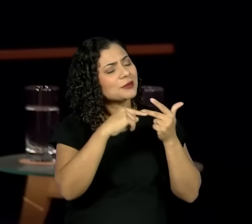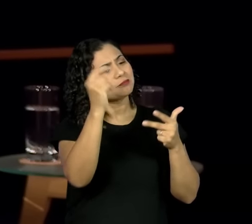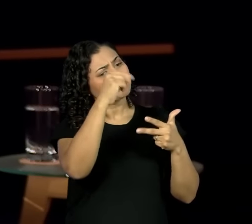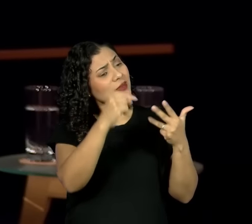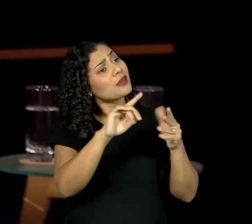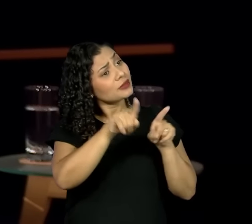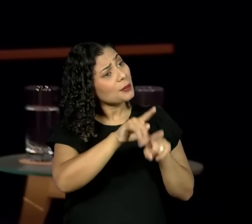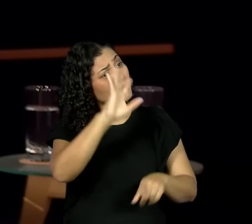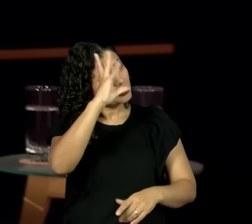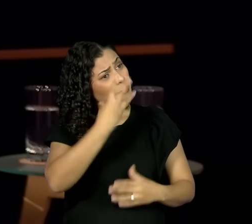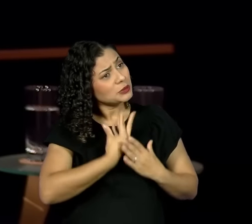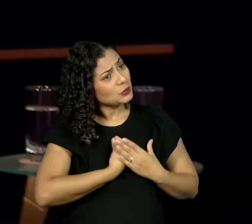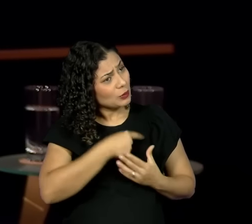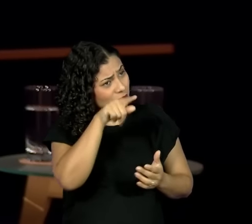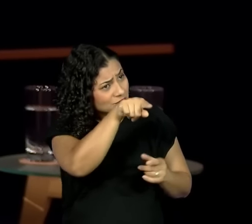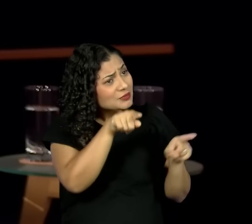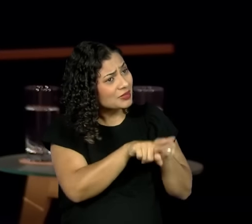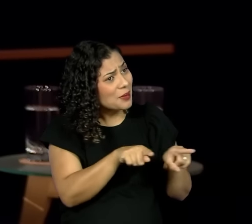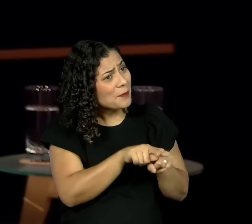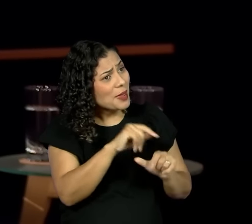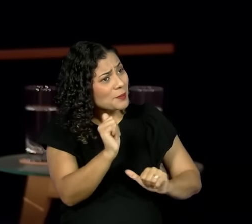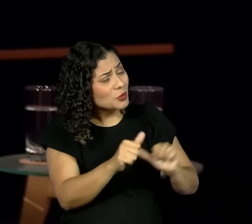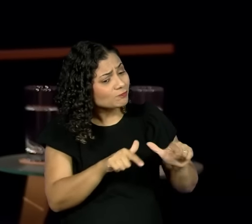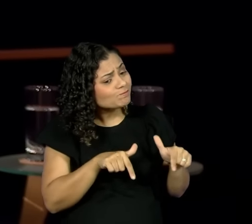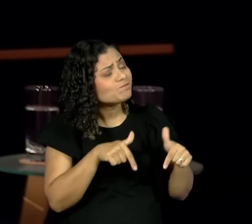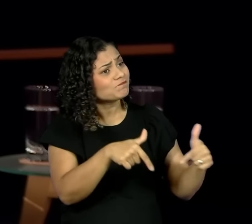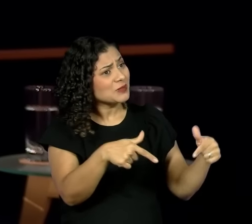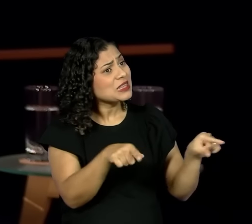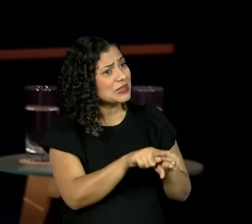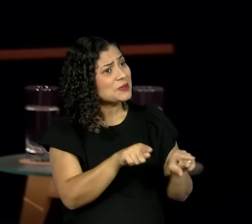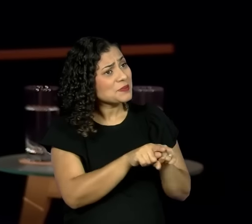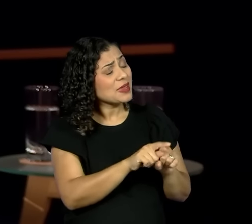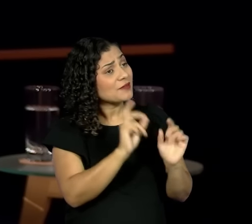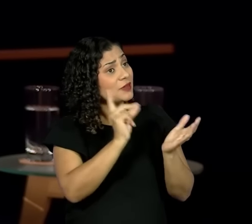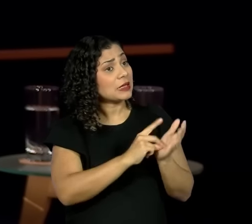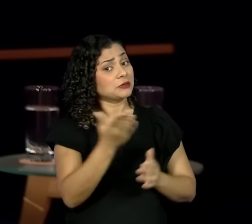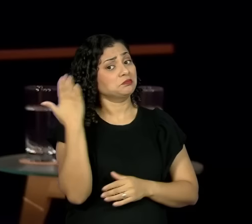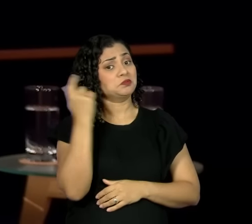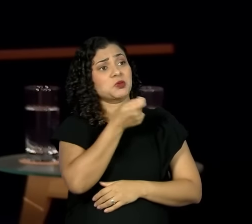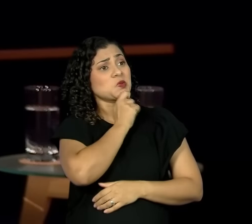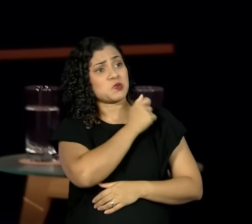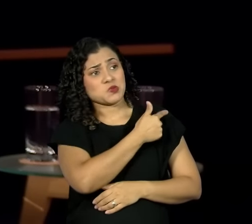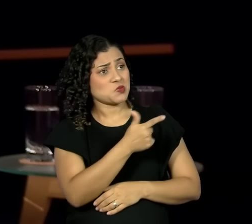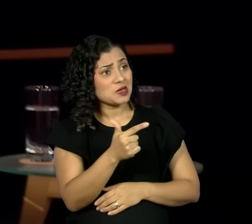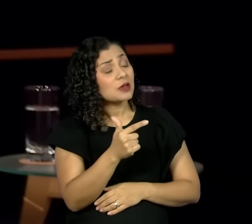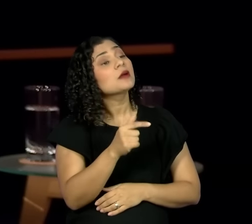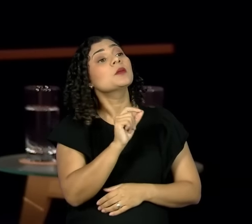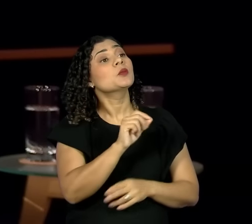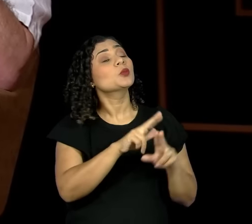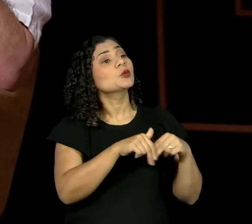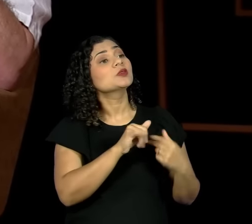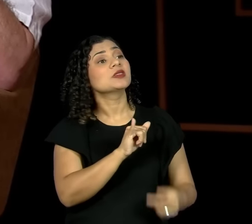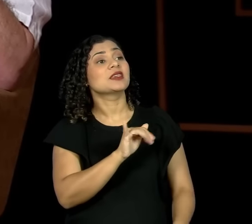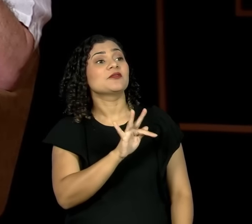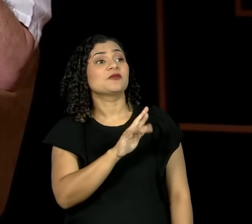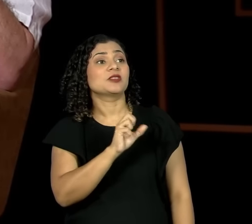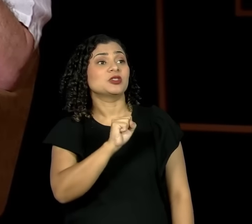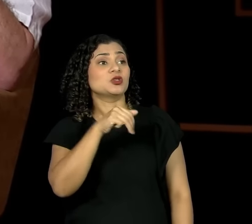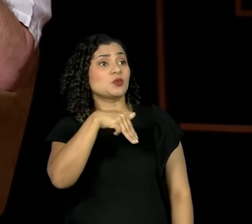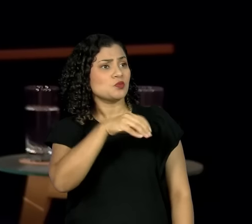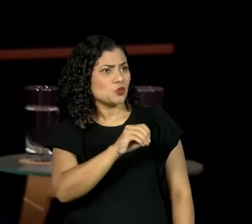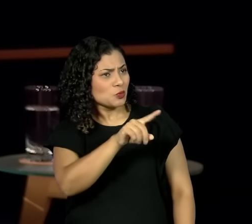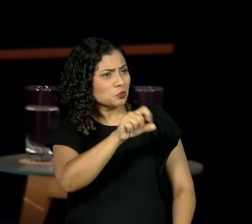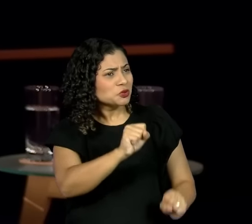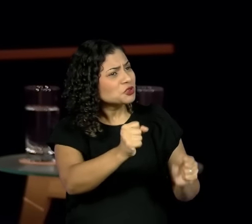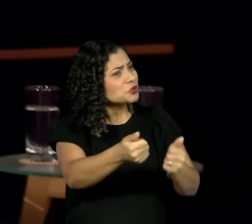também que é espiritualidade você foi buscar uma espiritualidade que você não tinha antes no ifismo você